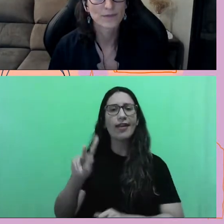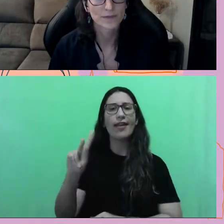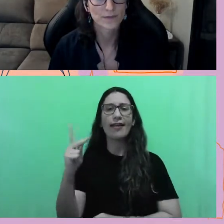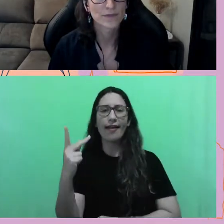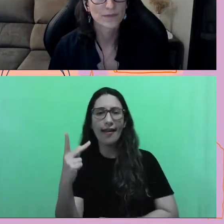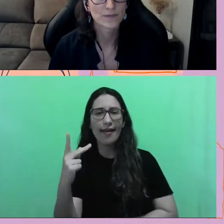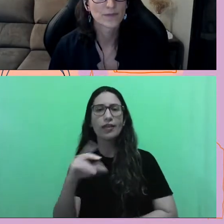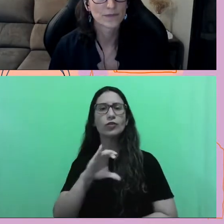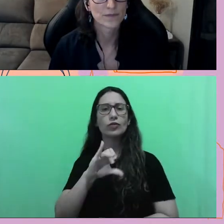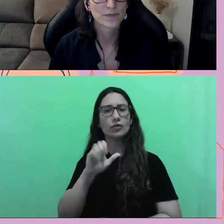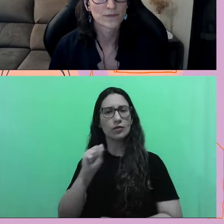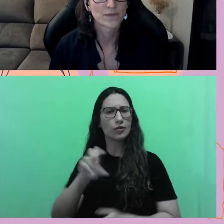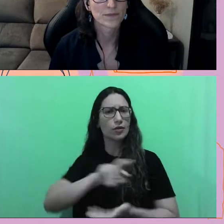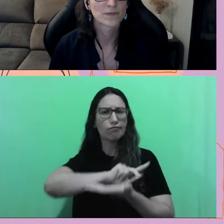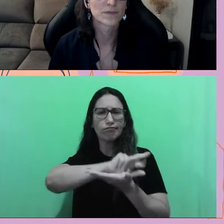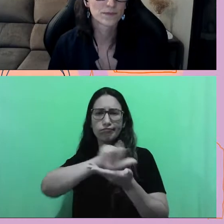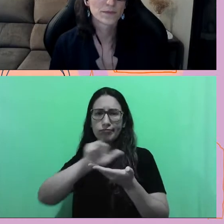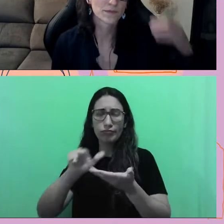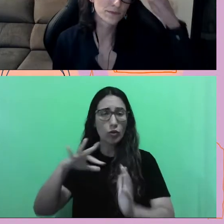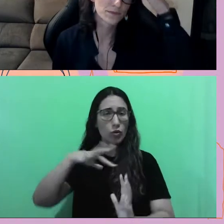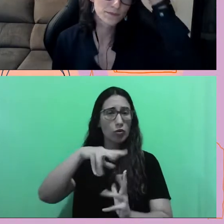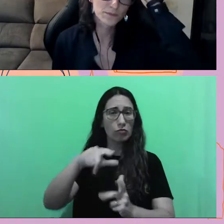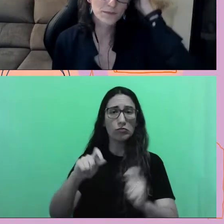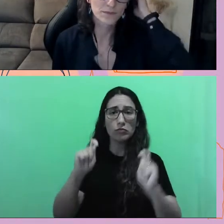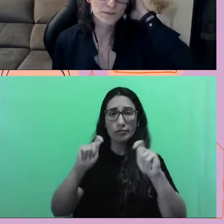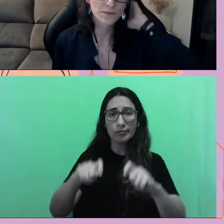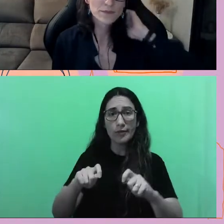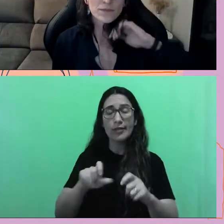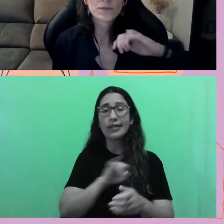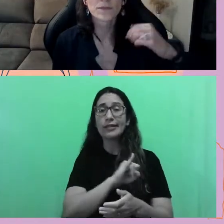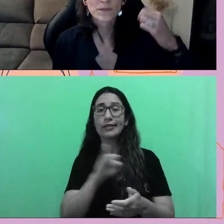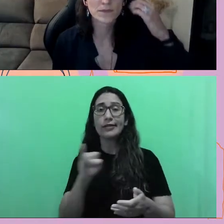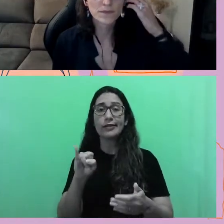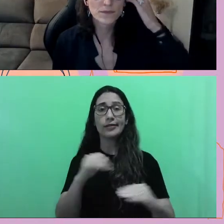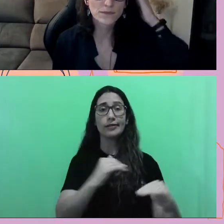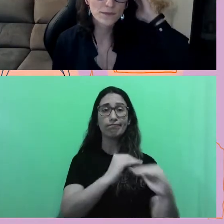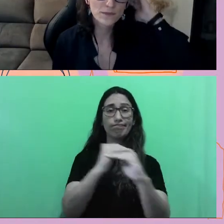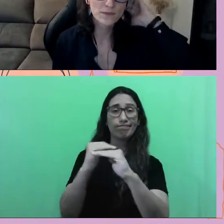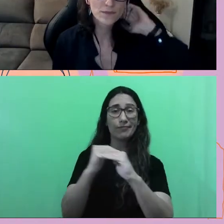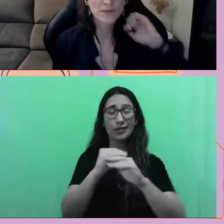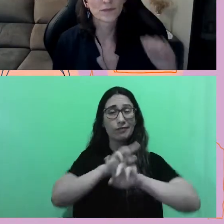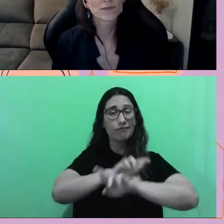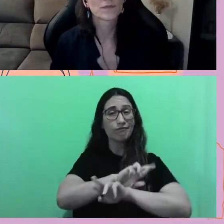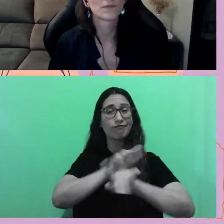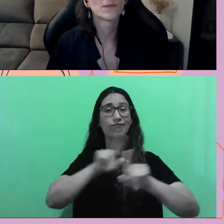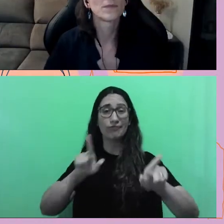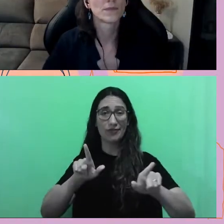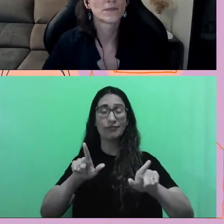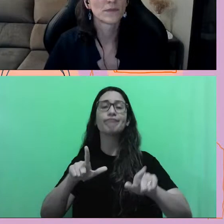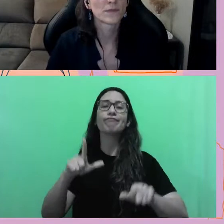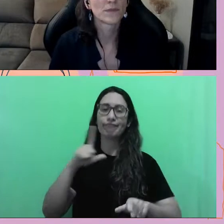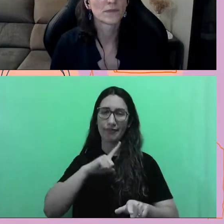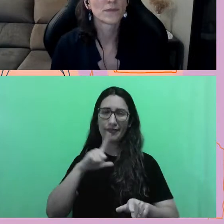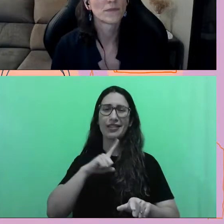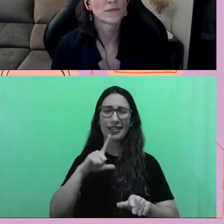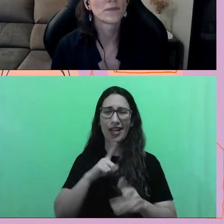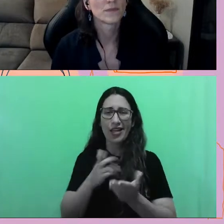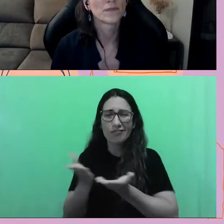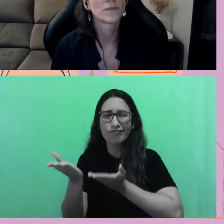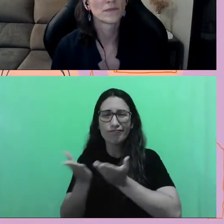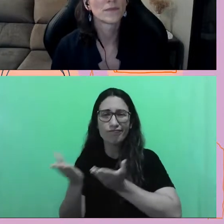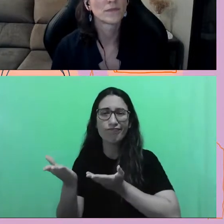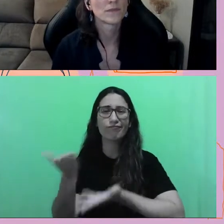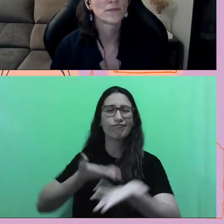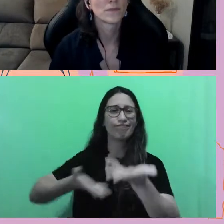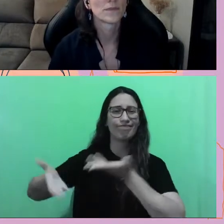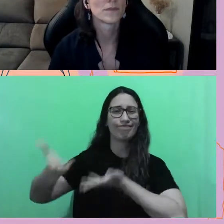neurotípicas. Então, qualquer coisa que fuja desse padrão, vai ter um tratamento diferenciado.